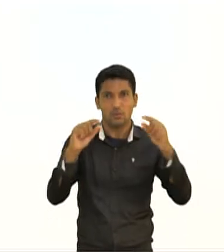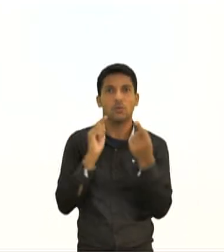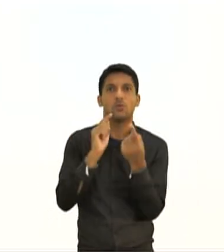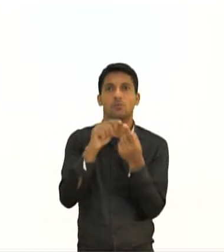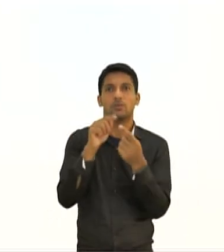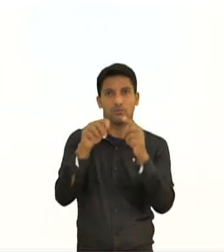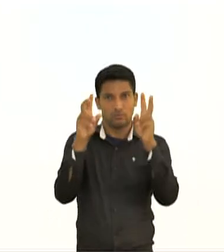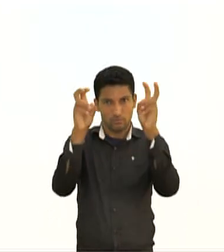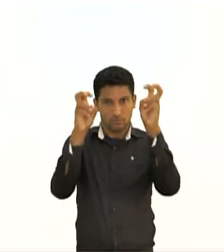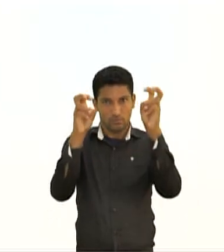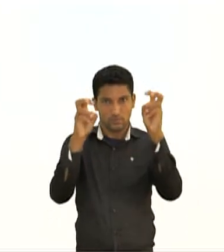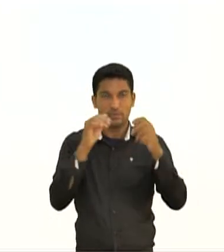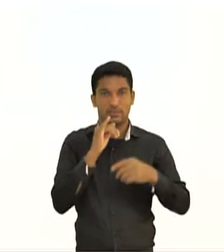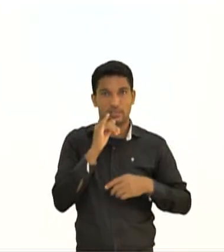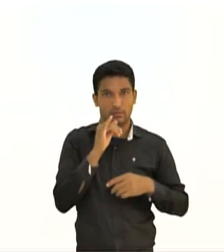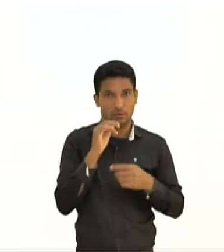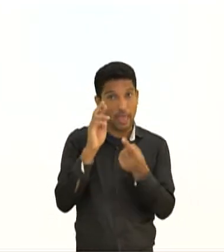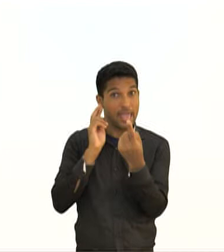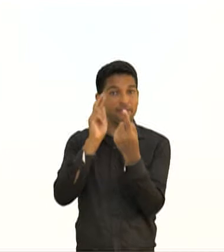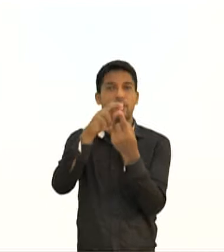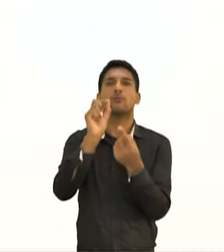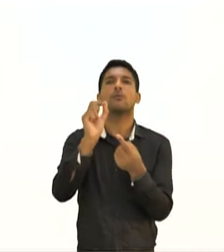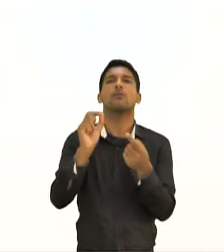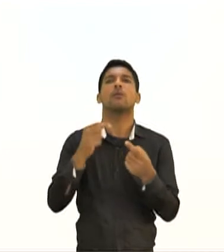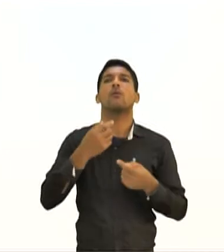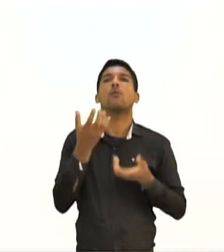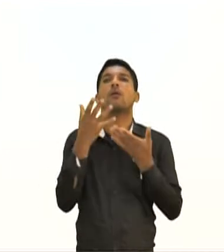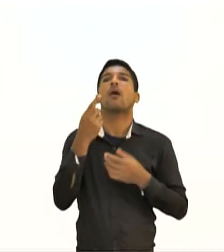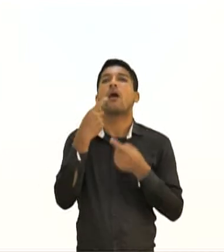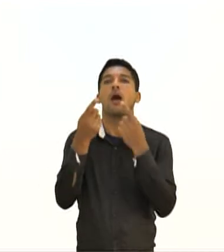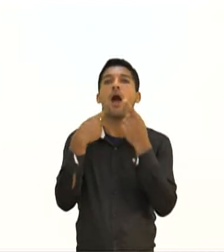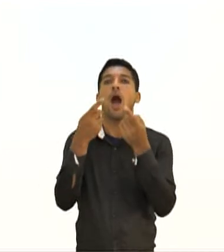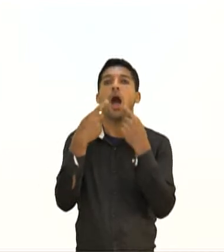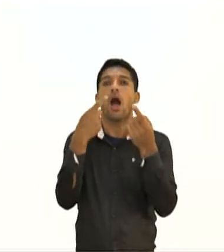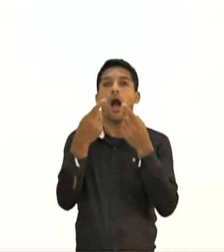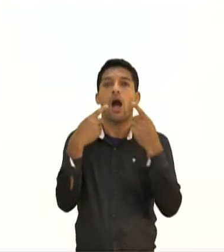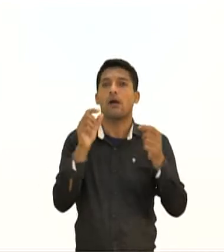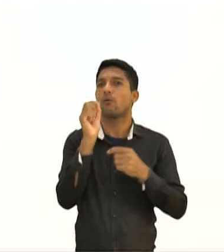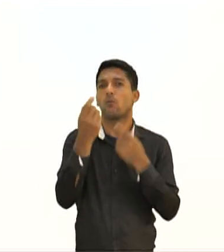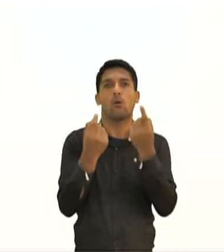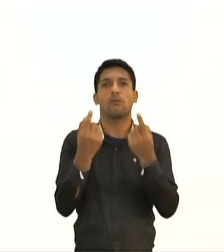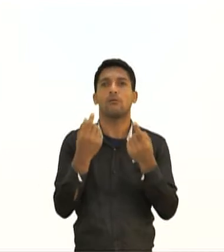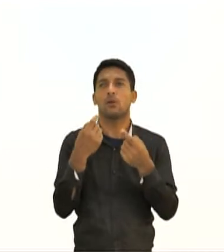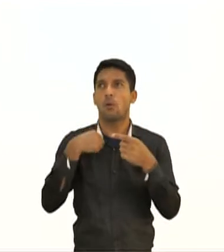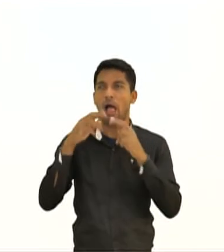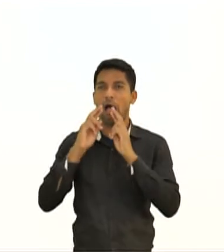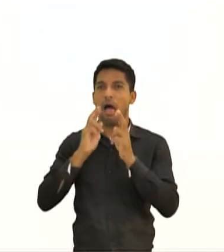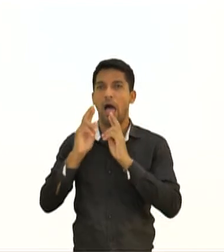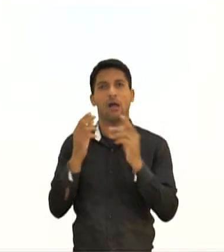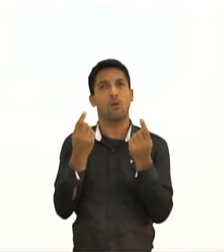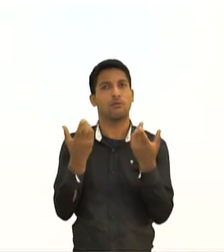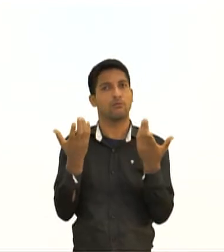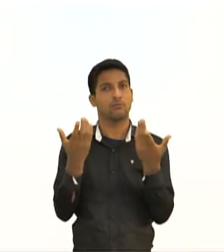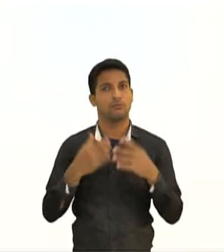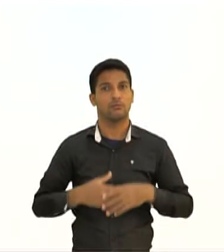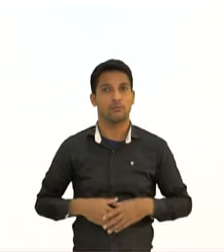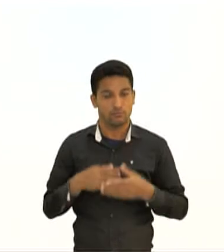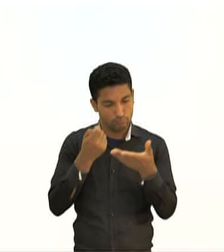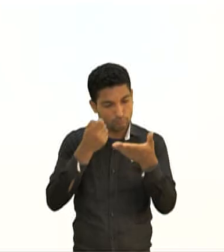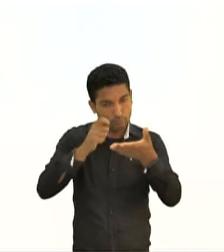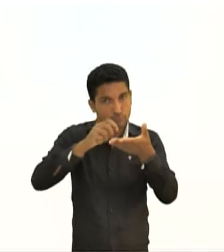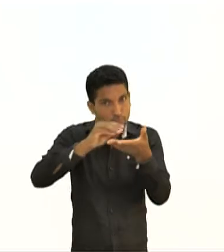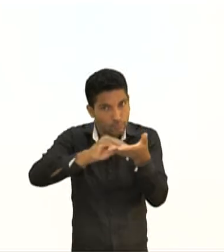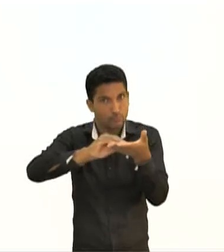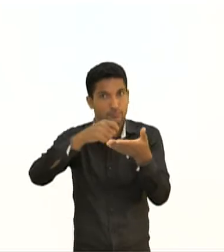título para essa carta, né? Vou fazer a referência do qual é o assunto que eu pretendo reclamar, certo? Então,